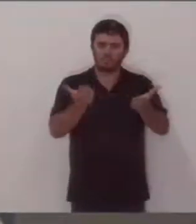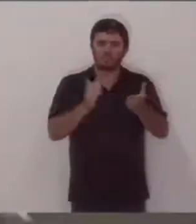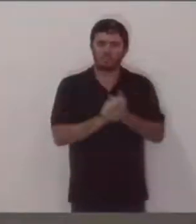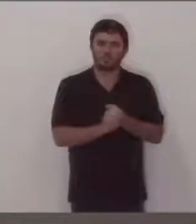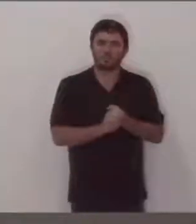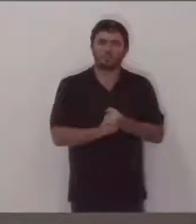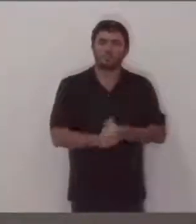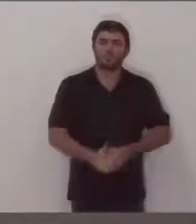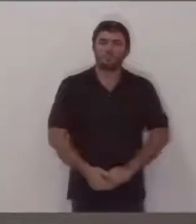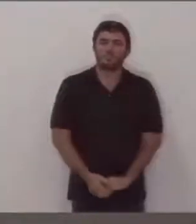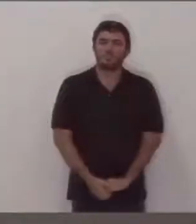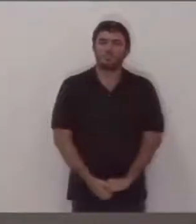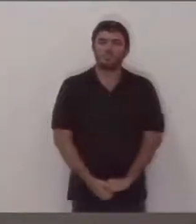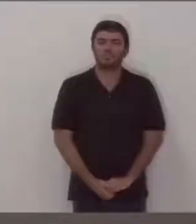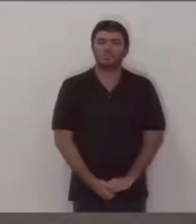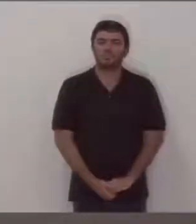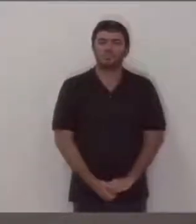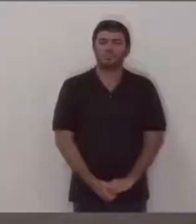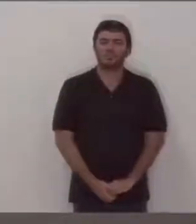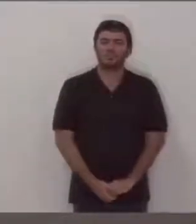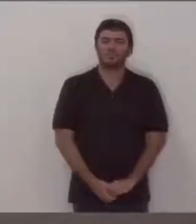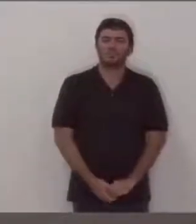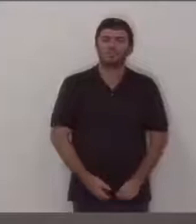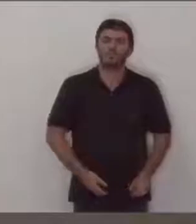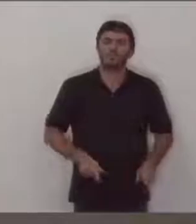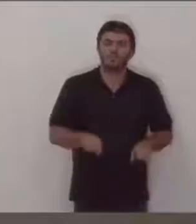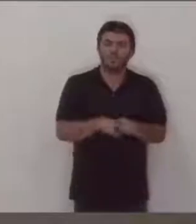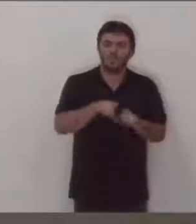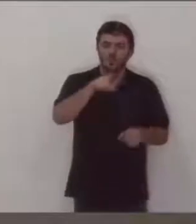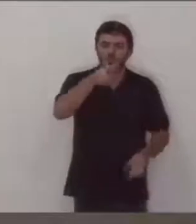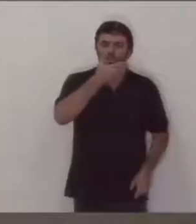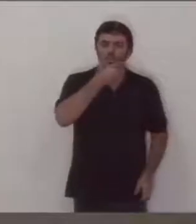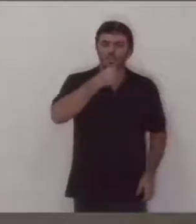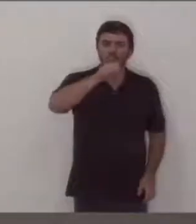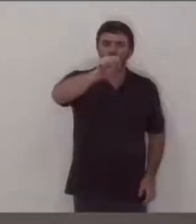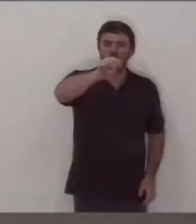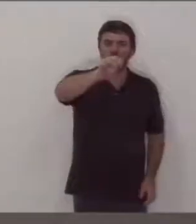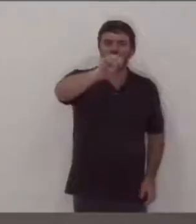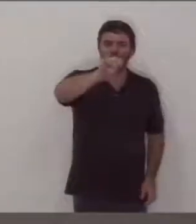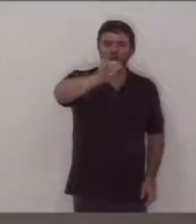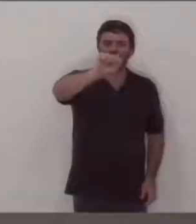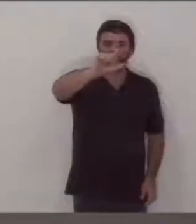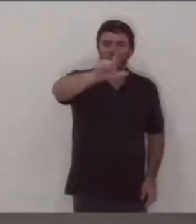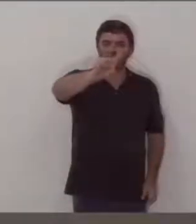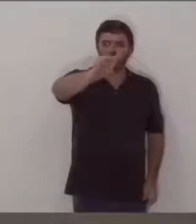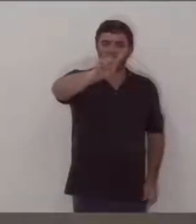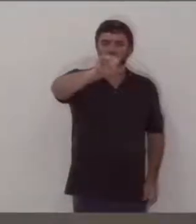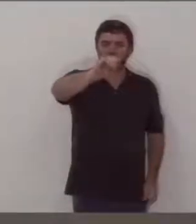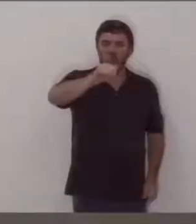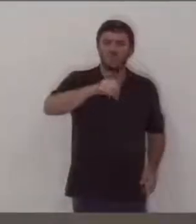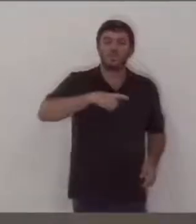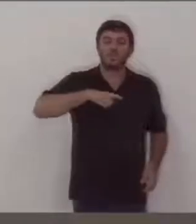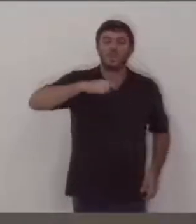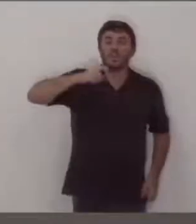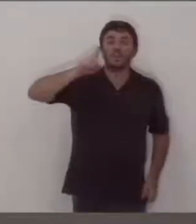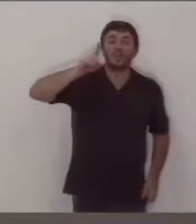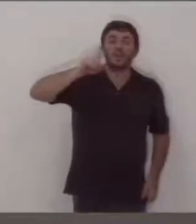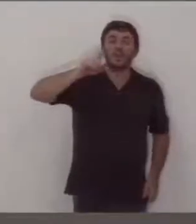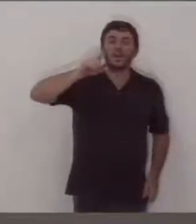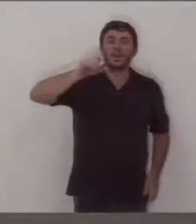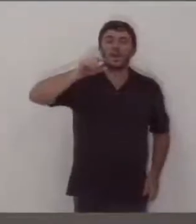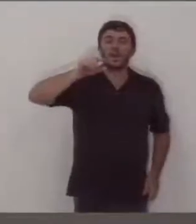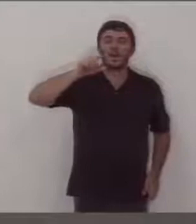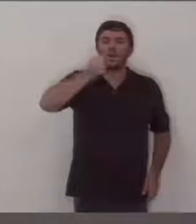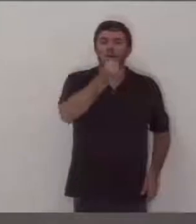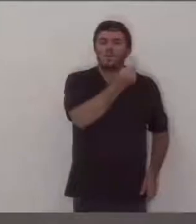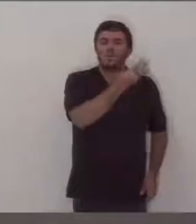penso também. Do Silvio, quero reforçar o convite, né, Silvio? 9ª Conferência Municipal dos Direitos da Pessoa com Deficiência. Destacar